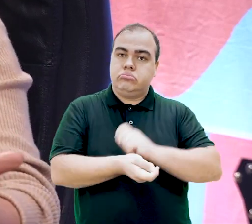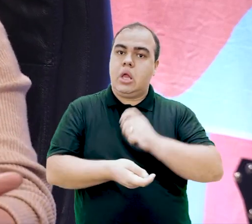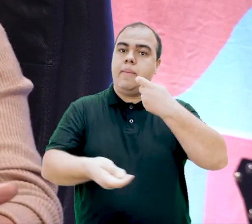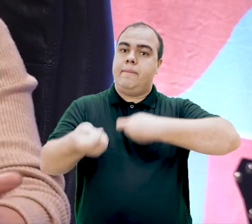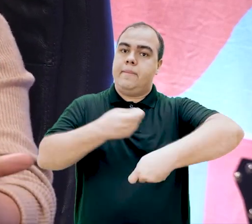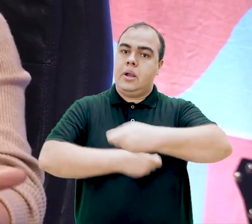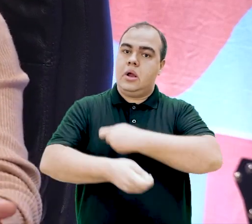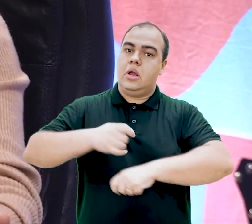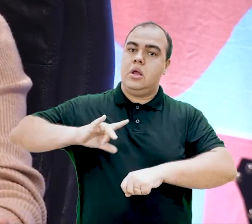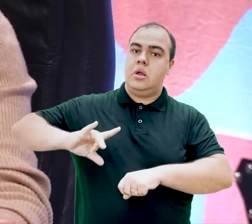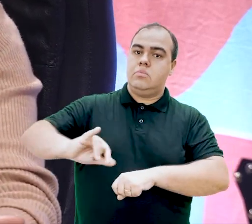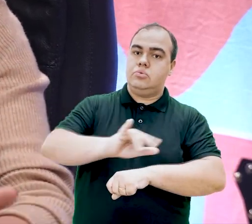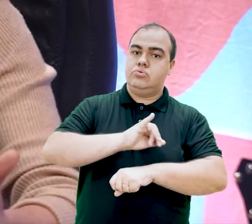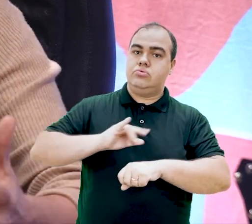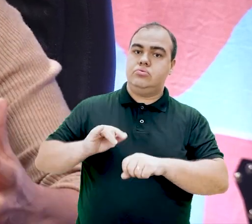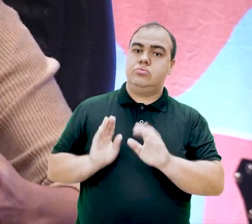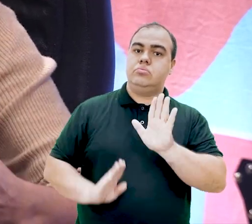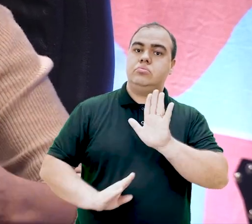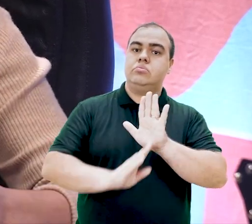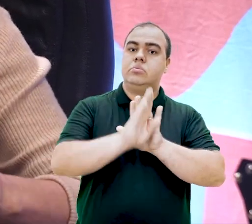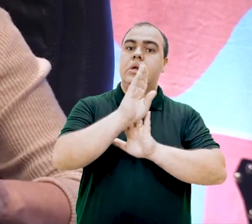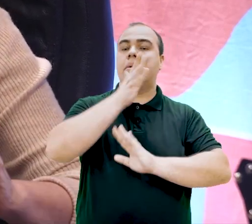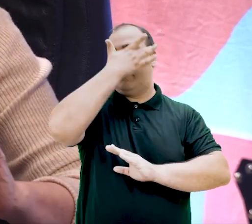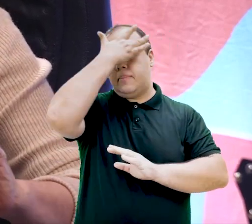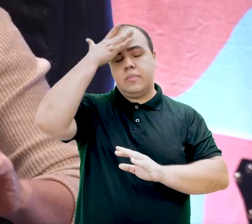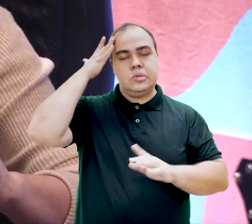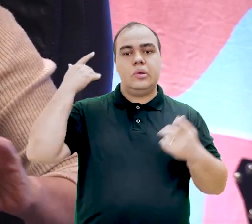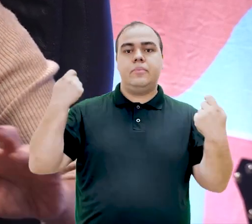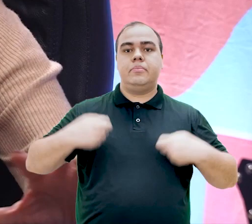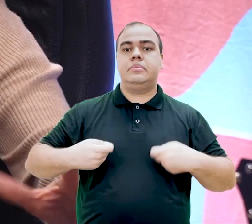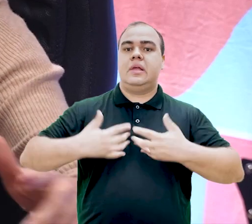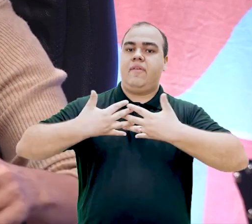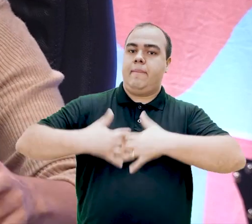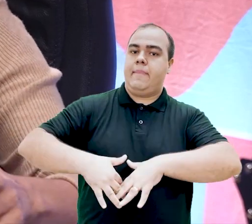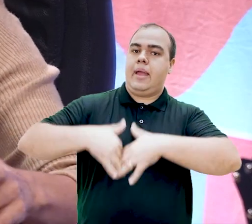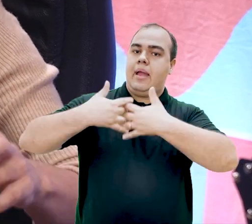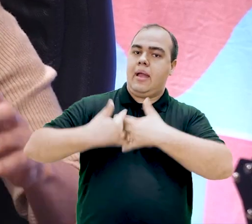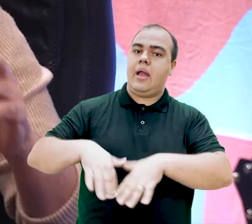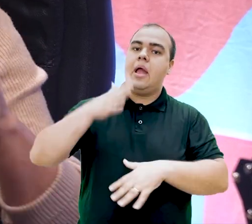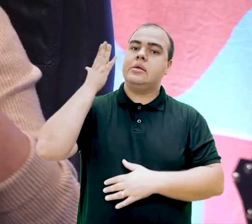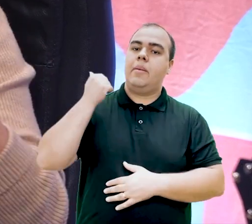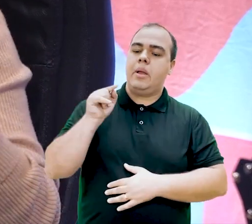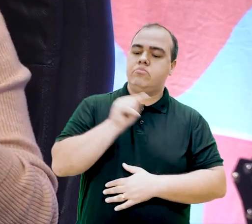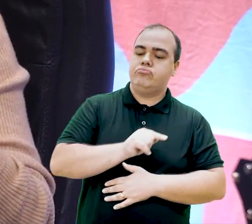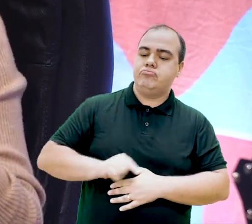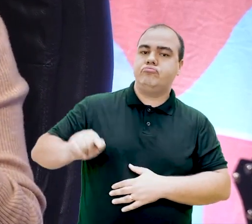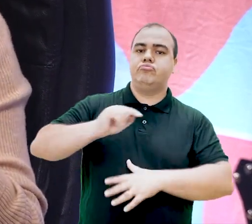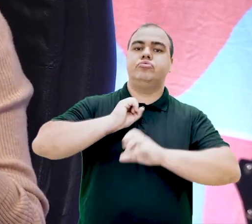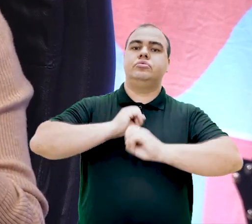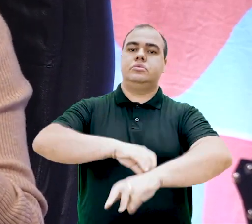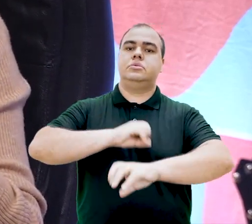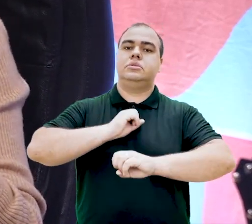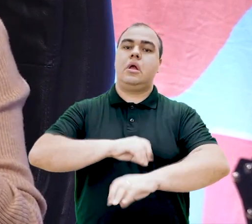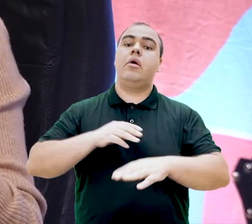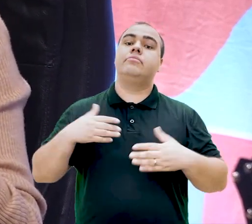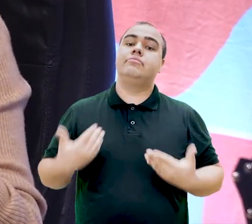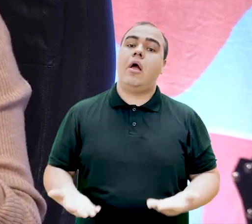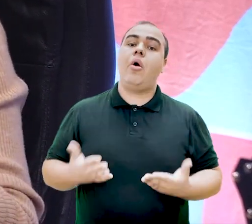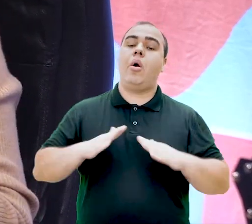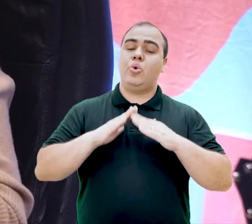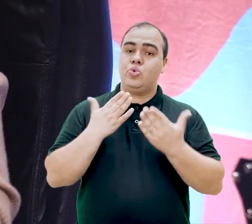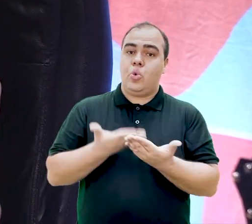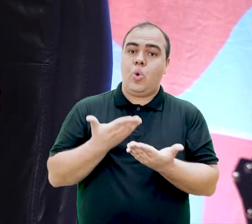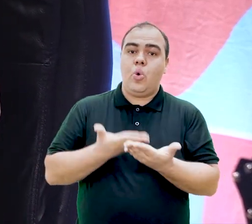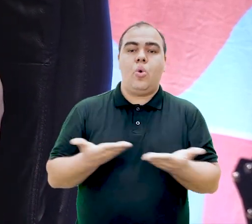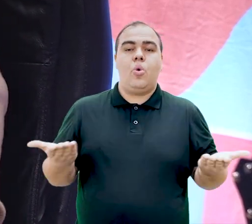mercado capitalista que tava em cena então a gente precisava ter pessoas capazes de manipular máquinas e tal então a escola para ser de escola para todos